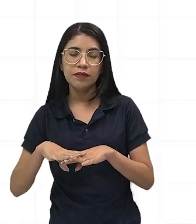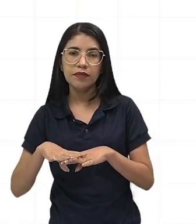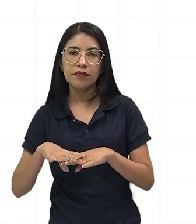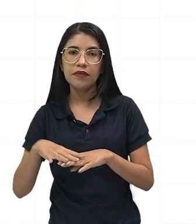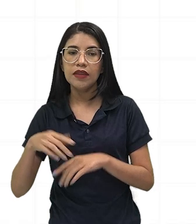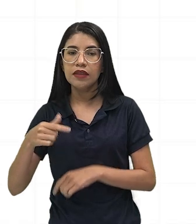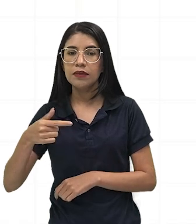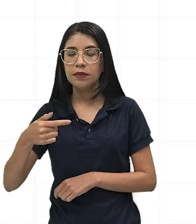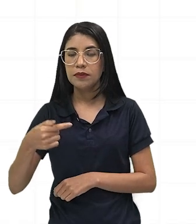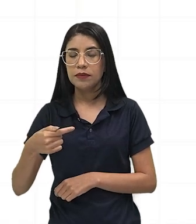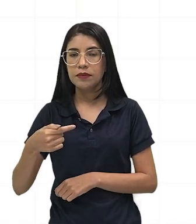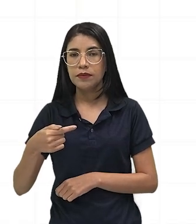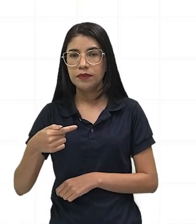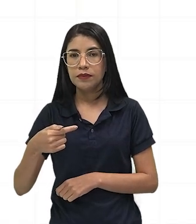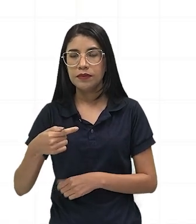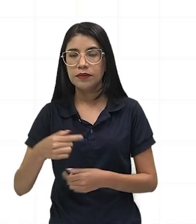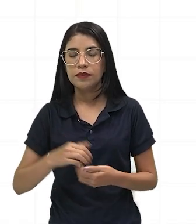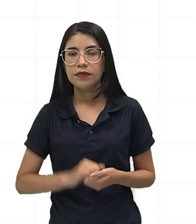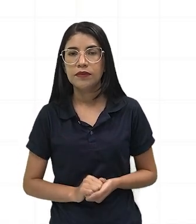teve 7.